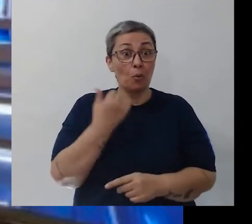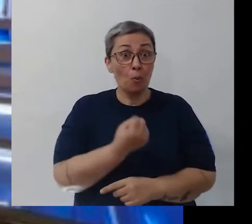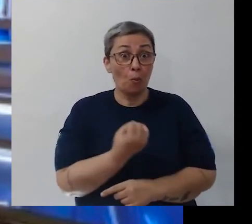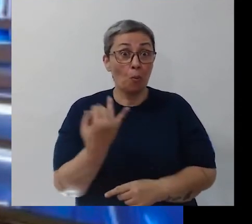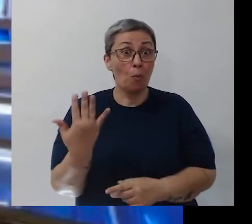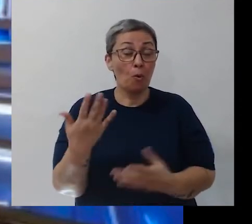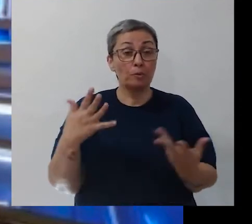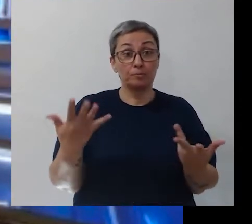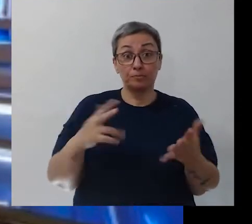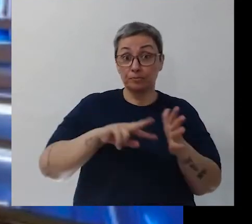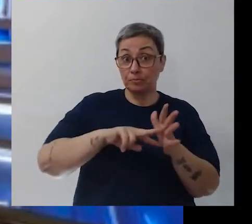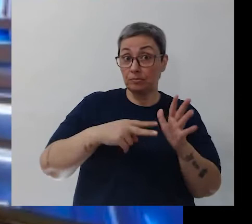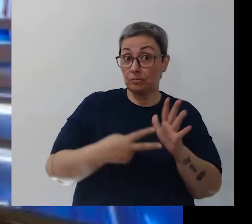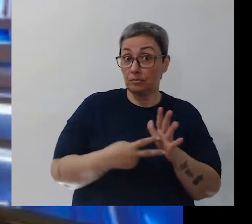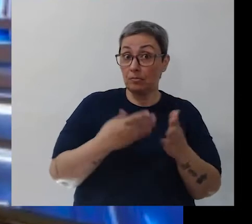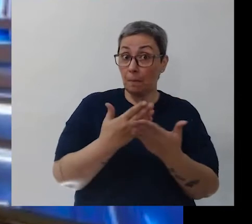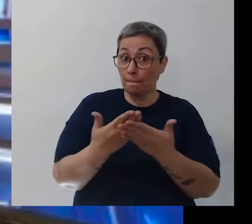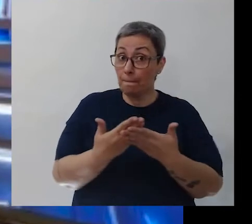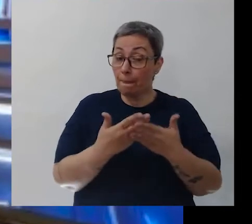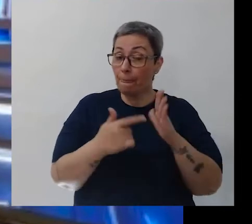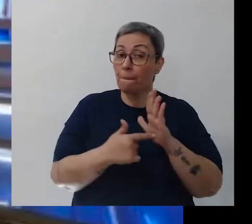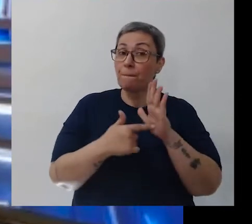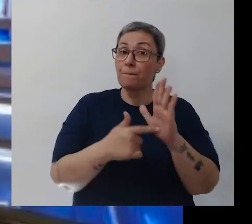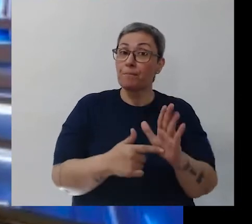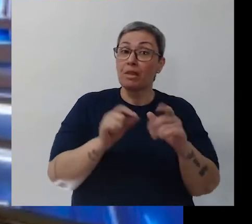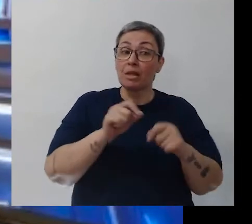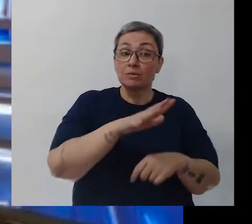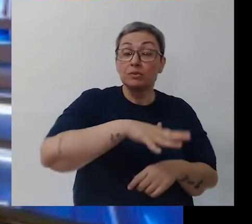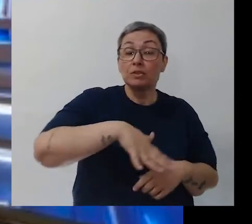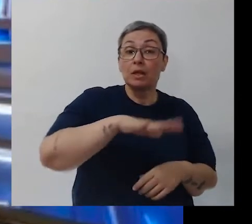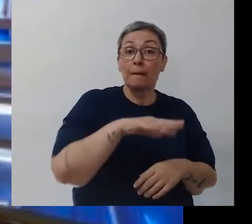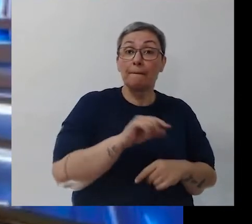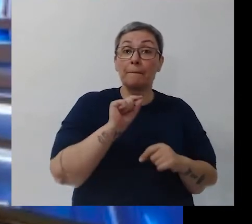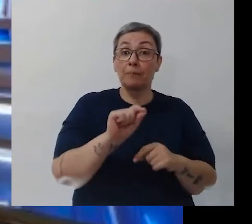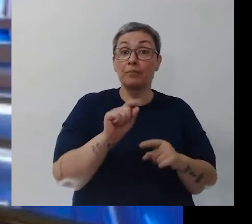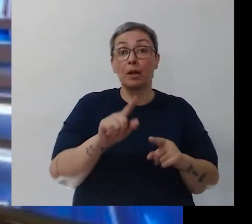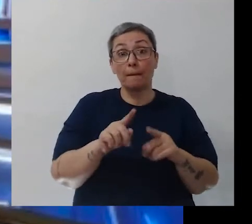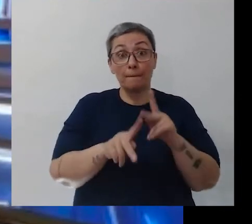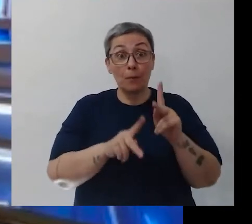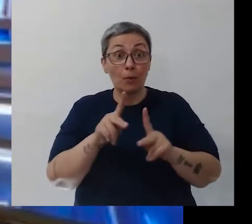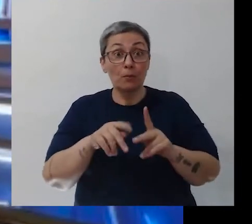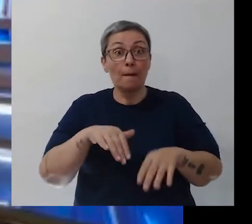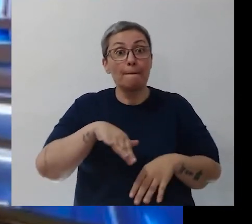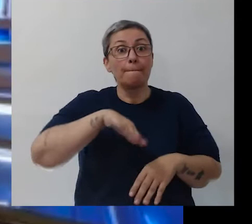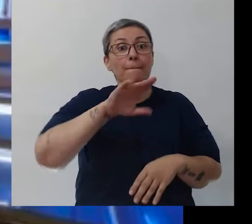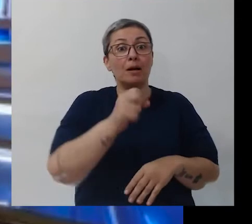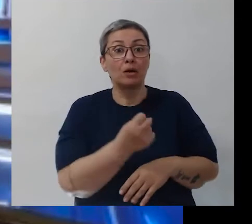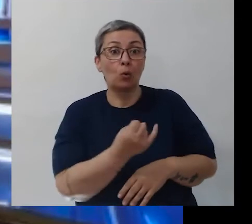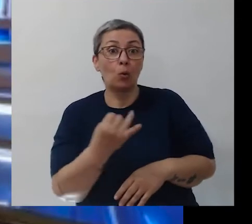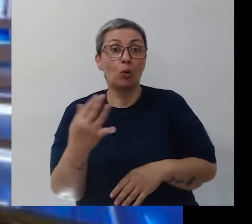Ou seja, o estudo mostrou que em territórios em que a população teve um maior número de